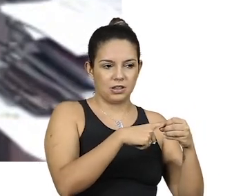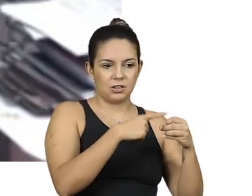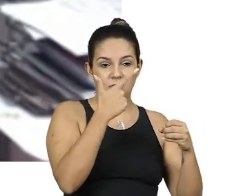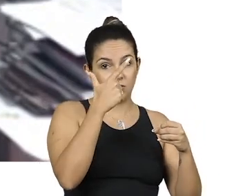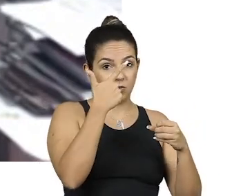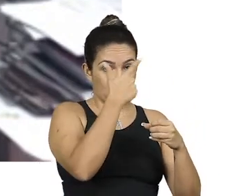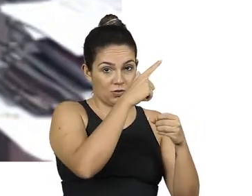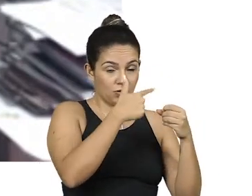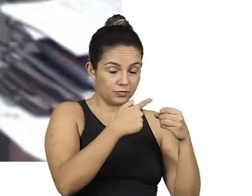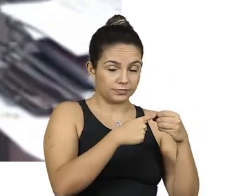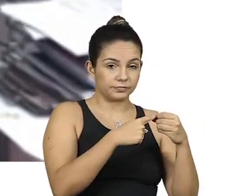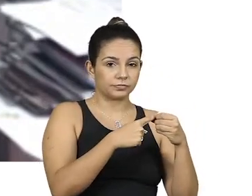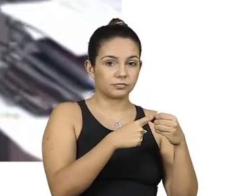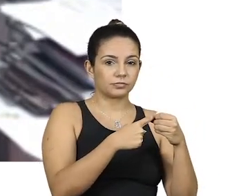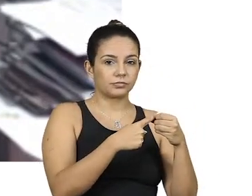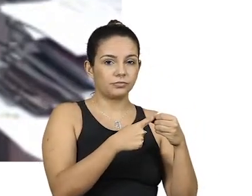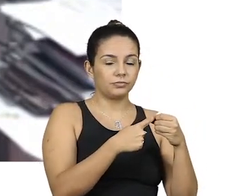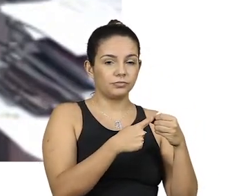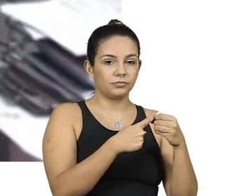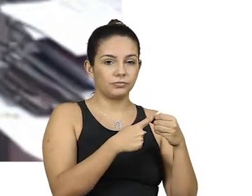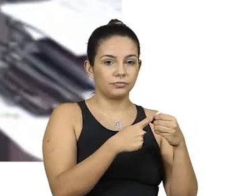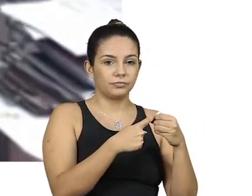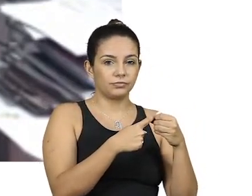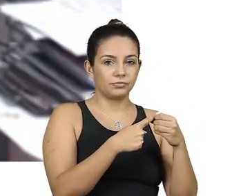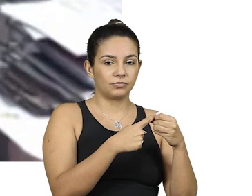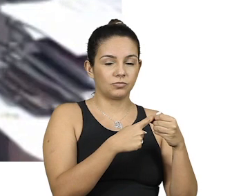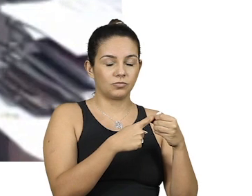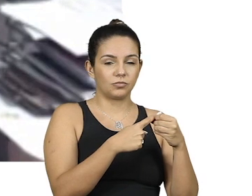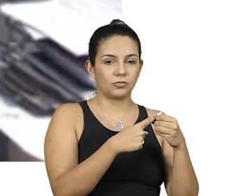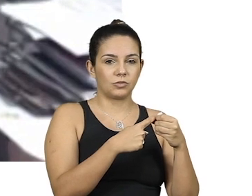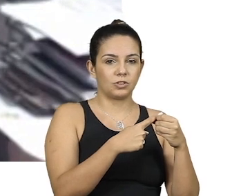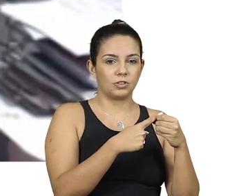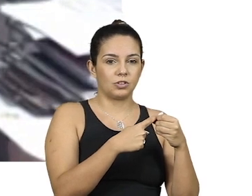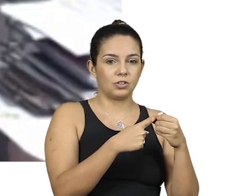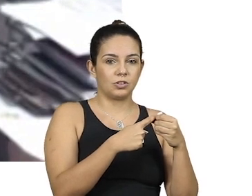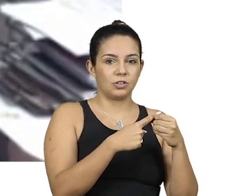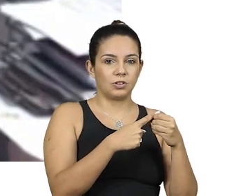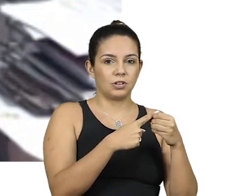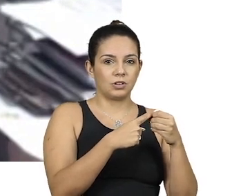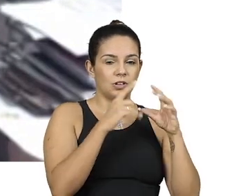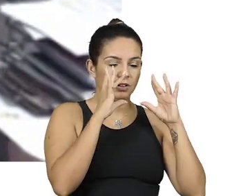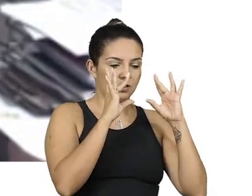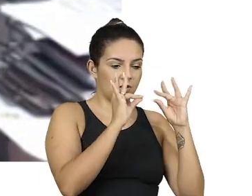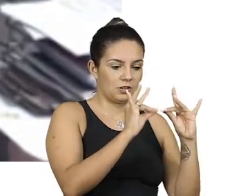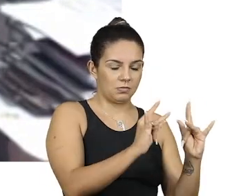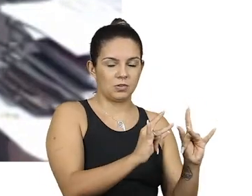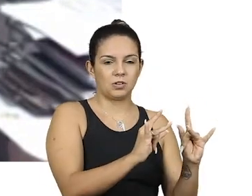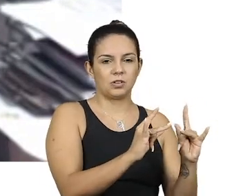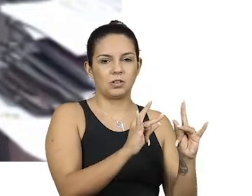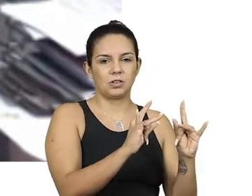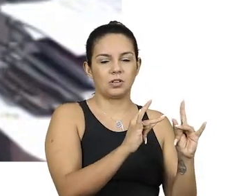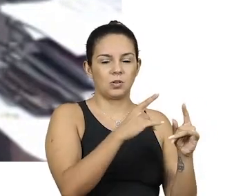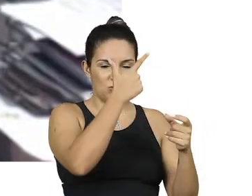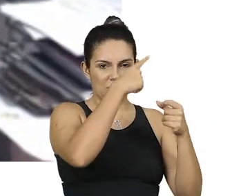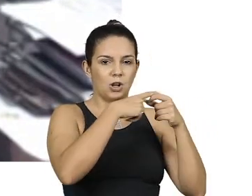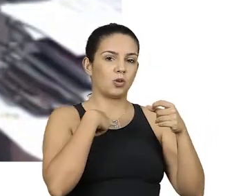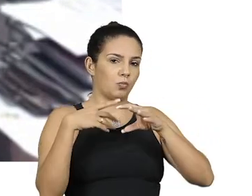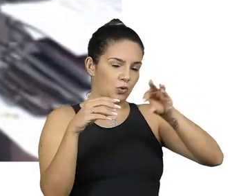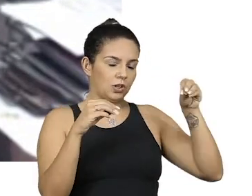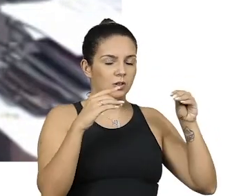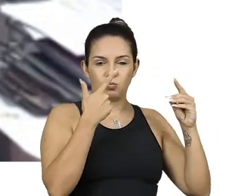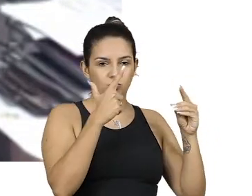Trípoli não existe mais, era uma cidade muito vibrante, não existe mais, foi destruída por Gaddafi.